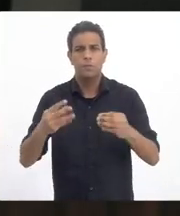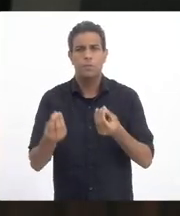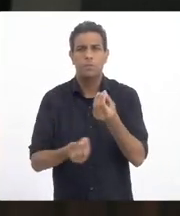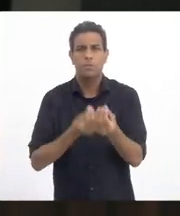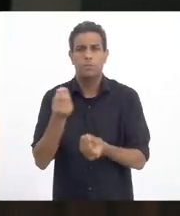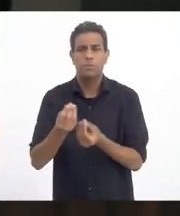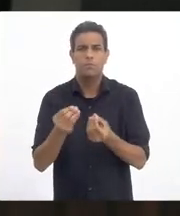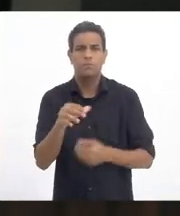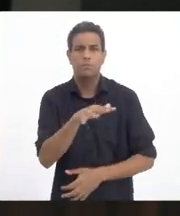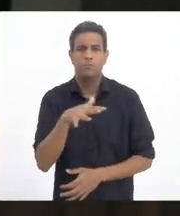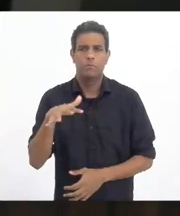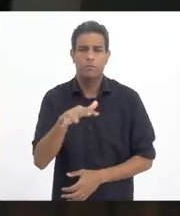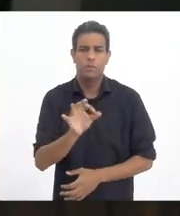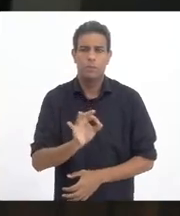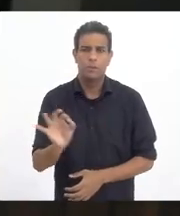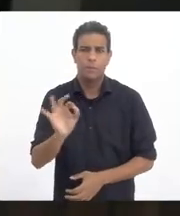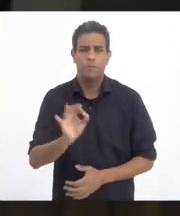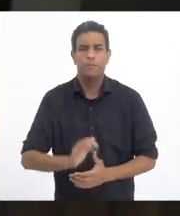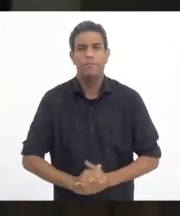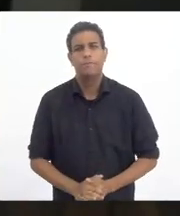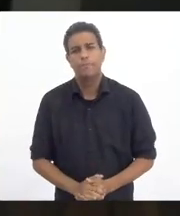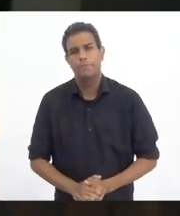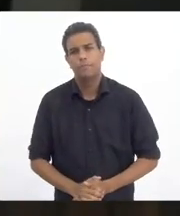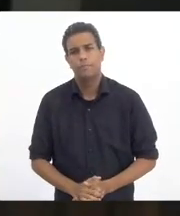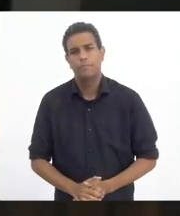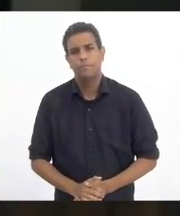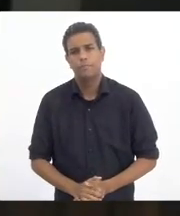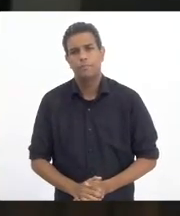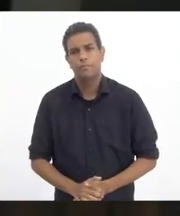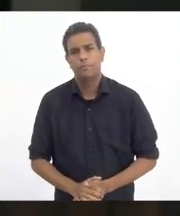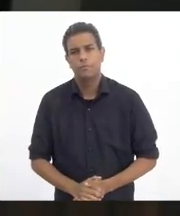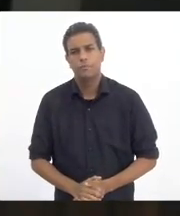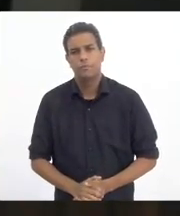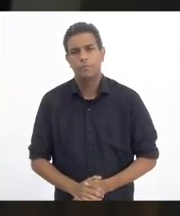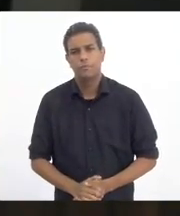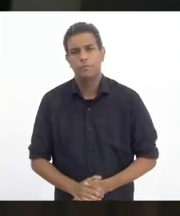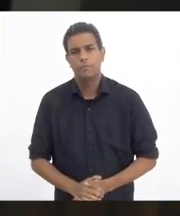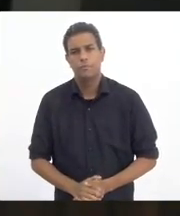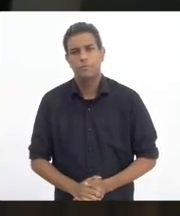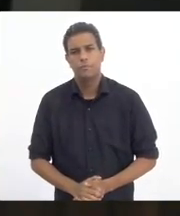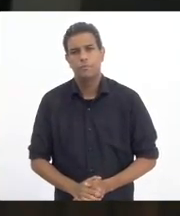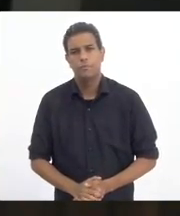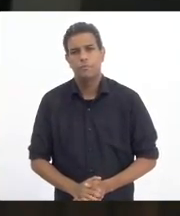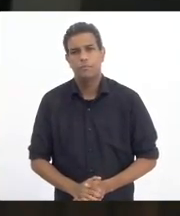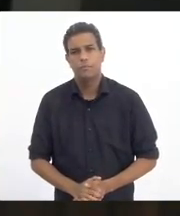palavra hoje, porque se manifestaram na segunda-feira.